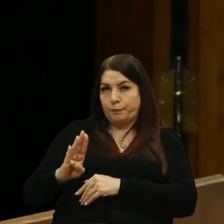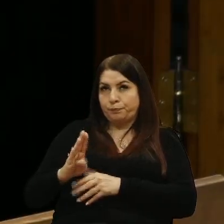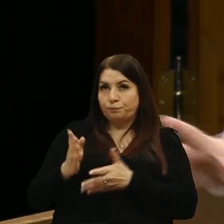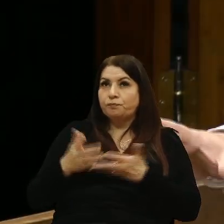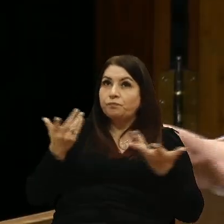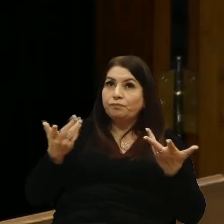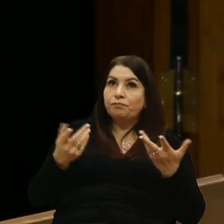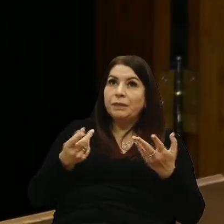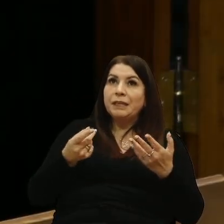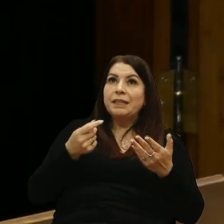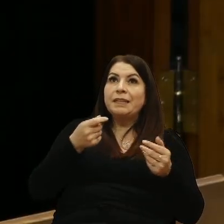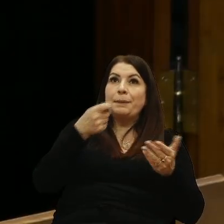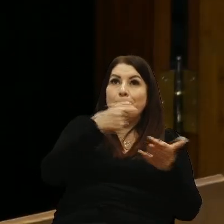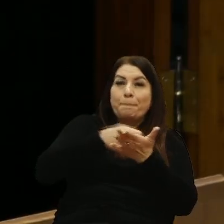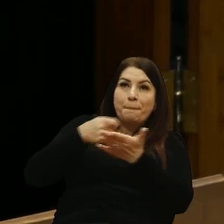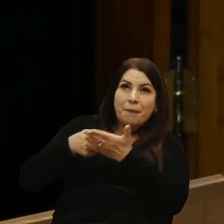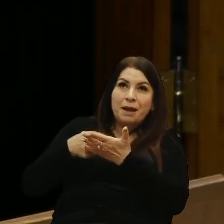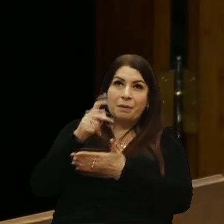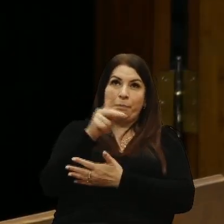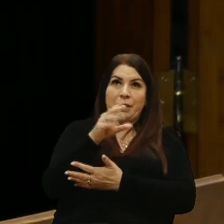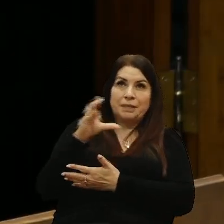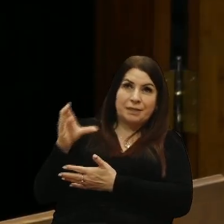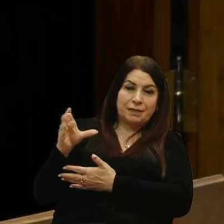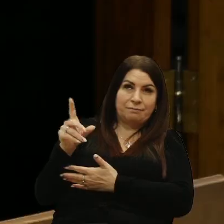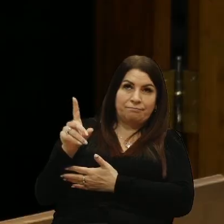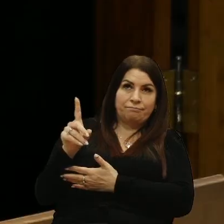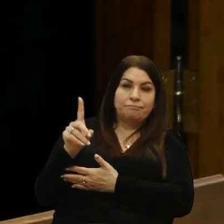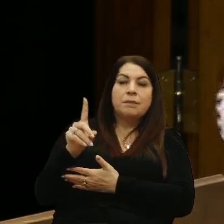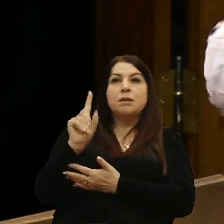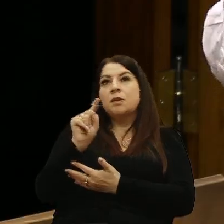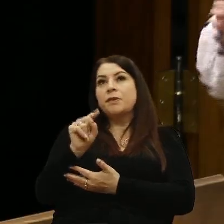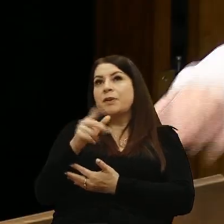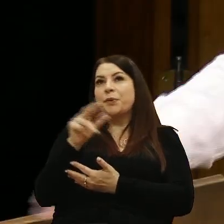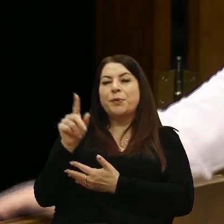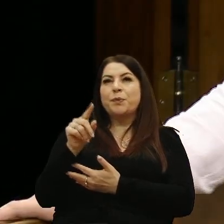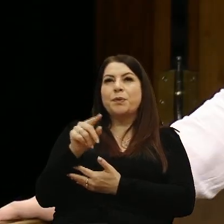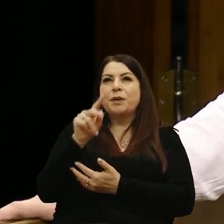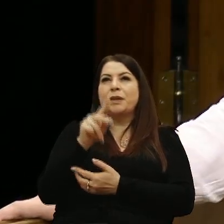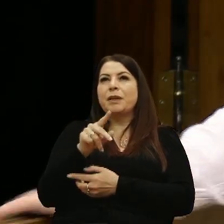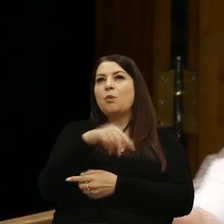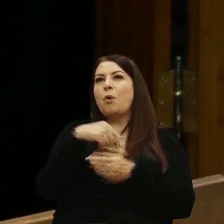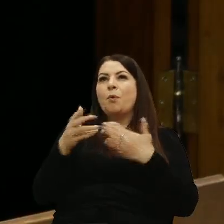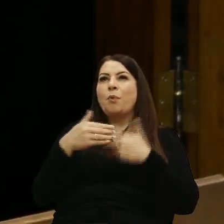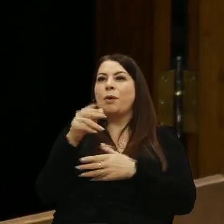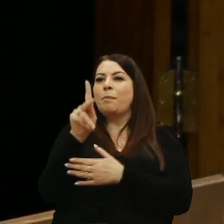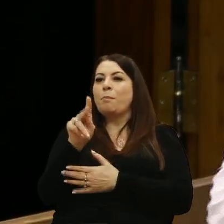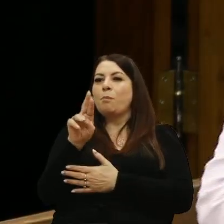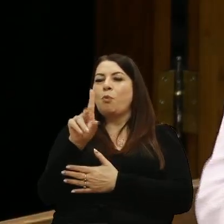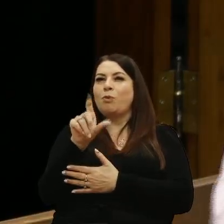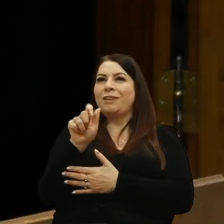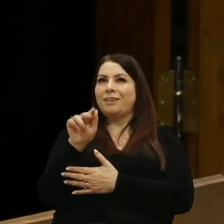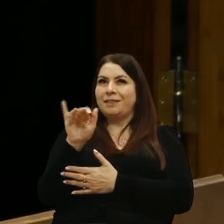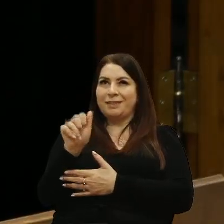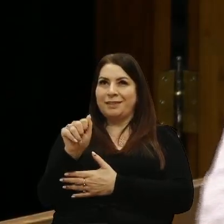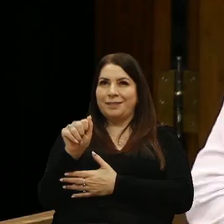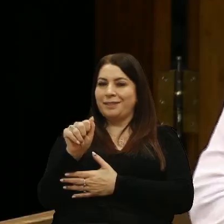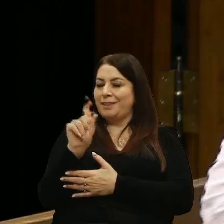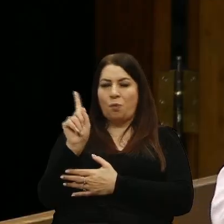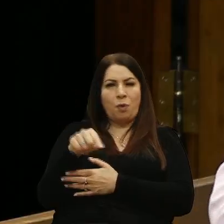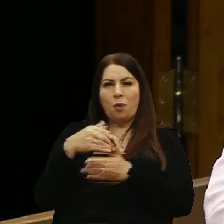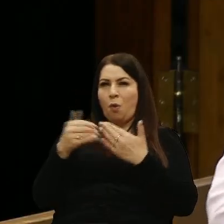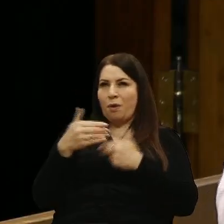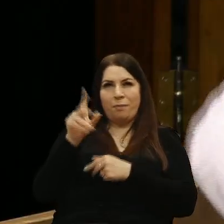que financia o PCC não é coisa de punguista. O que financia o Comando Vermelho não é coisa de